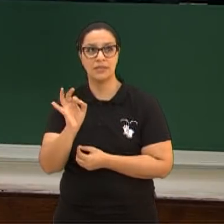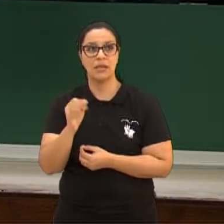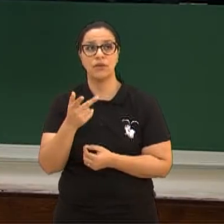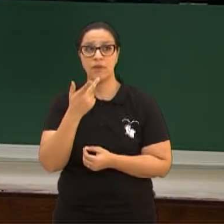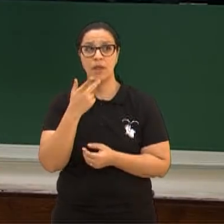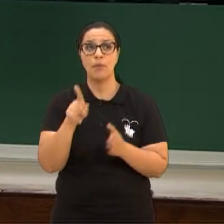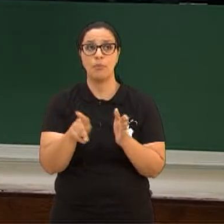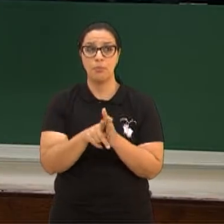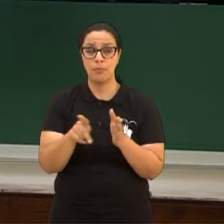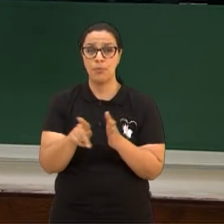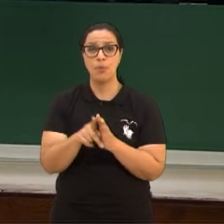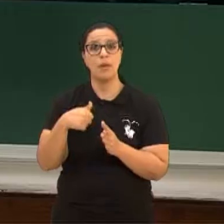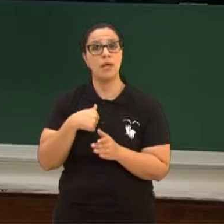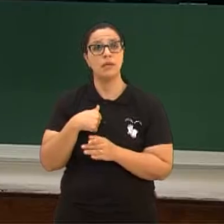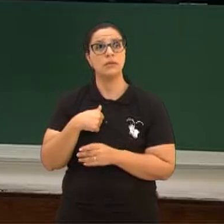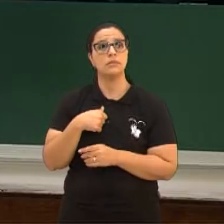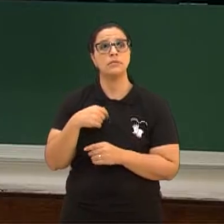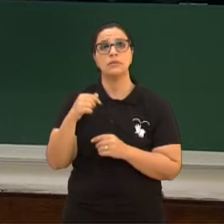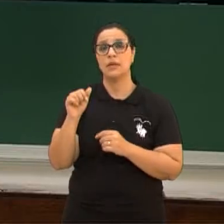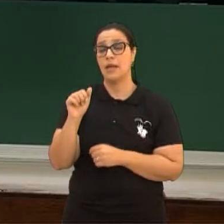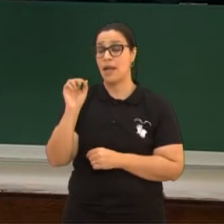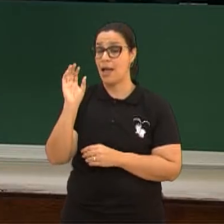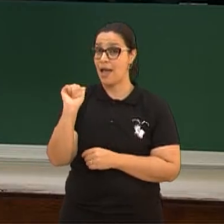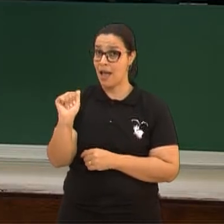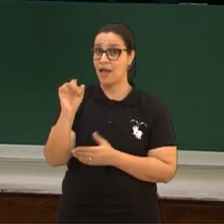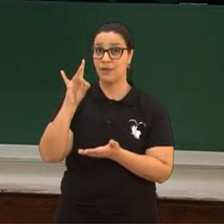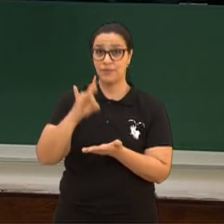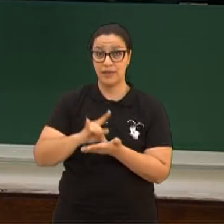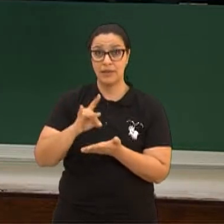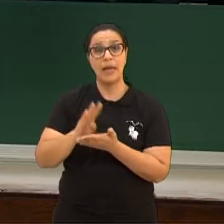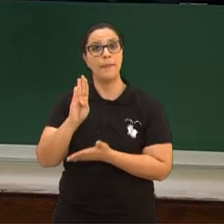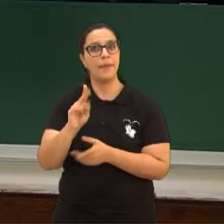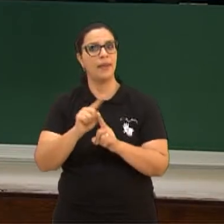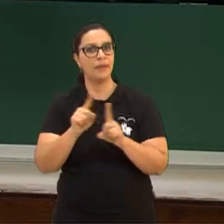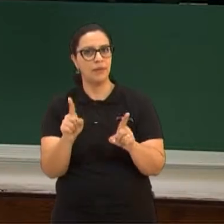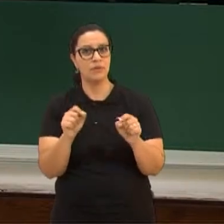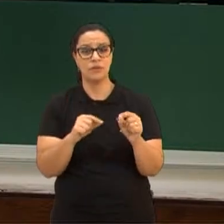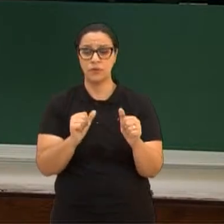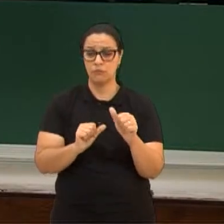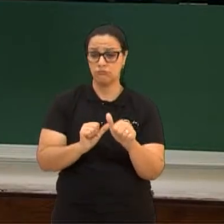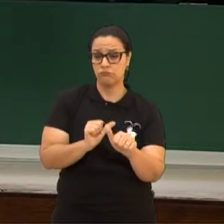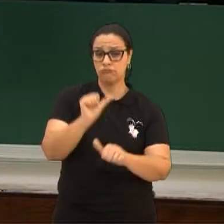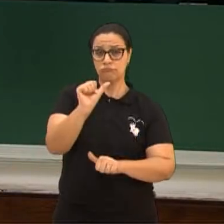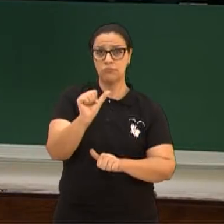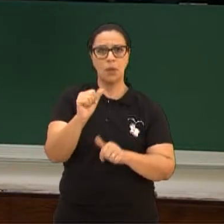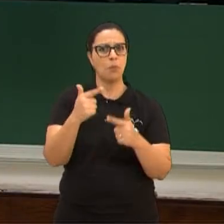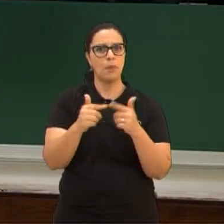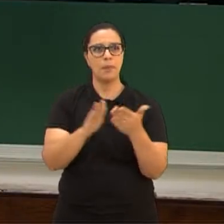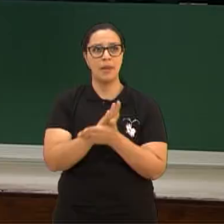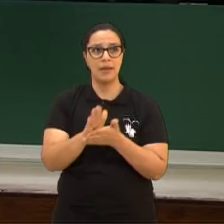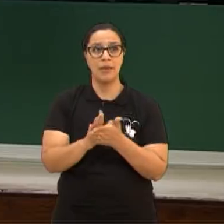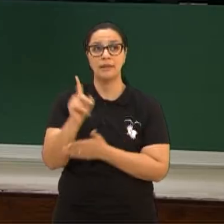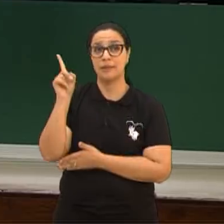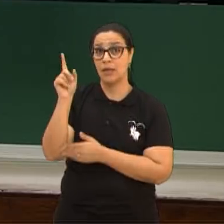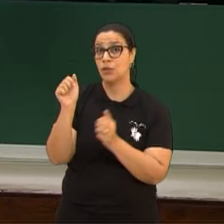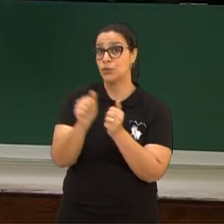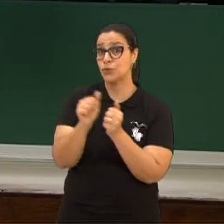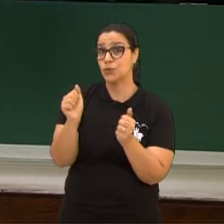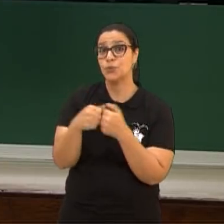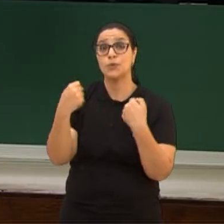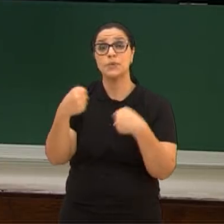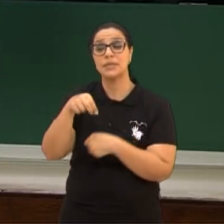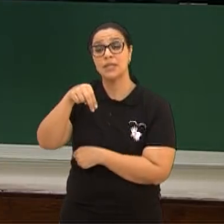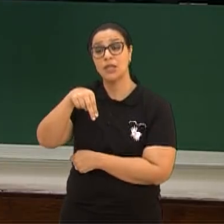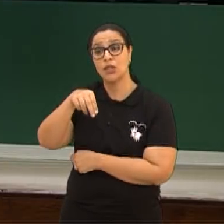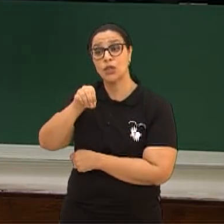forma afirmativa da teacher ficou a A e a negativa B. Se você trocou, não esqueça que aqui em cima tem que